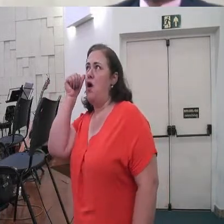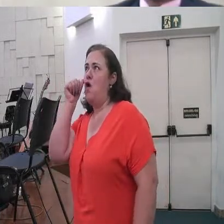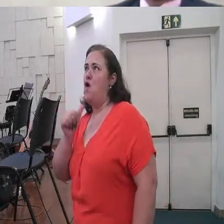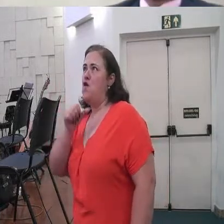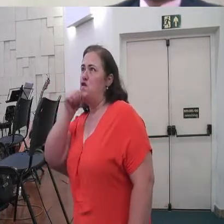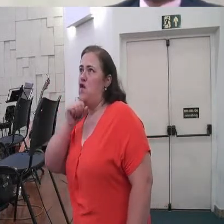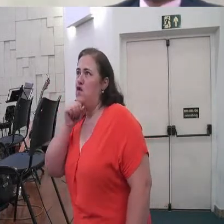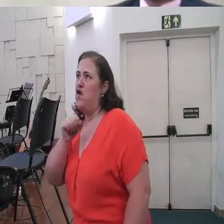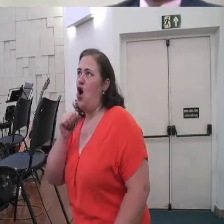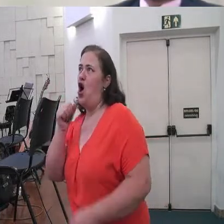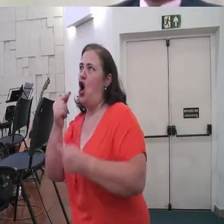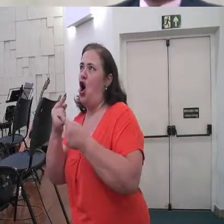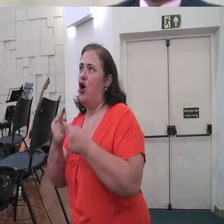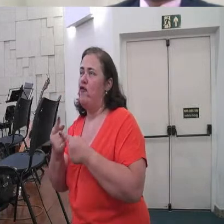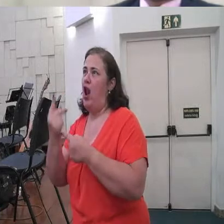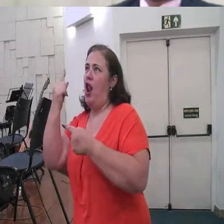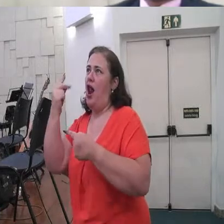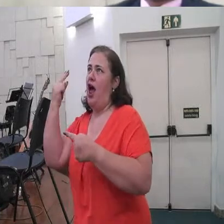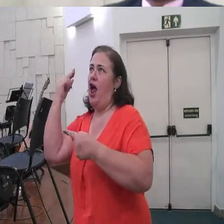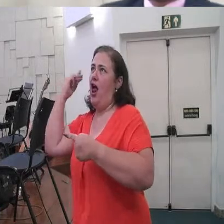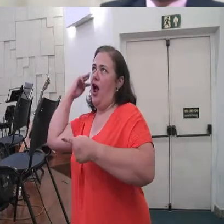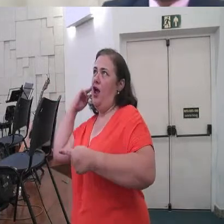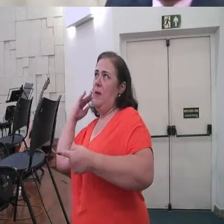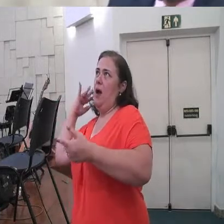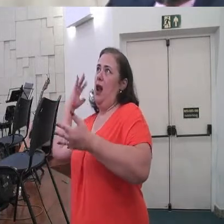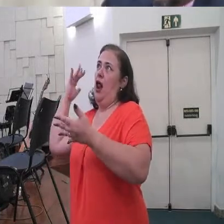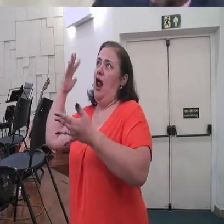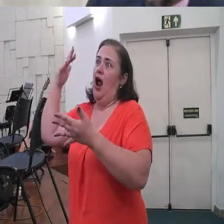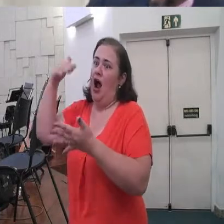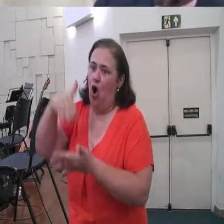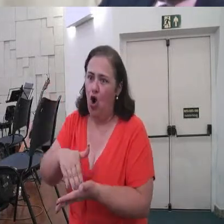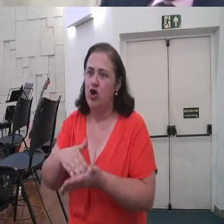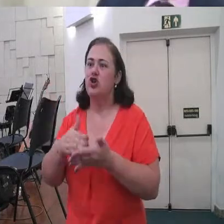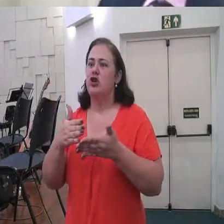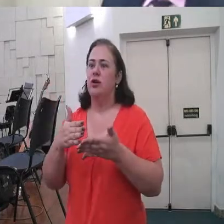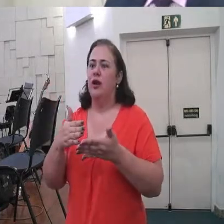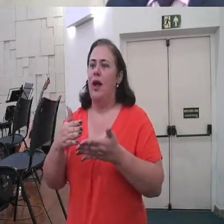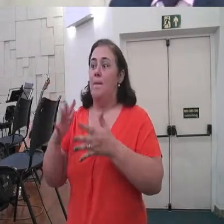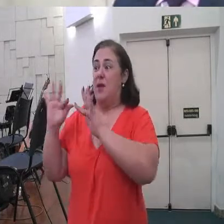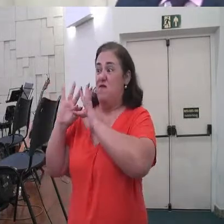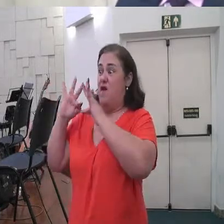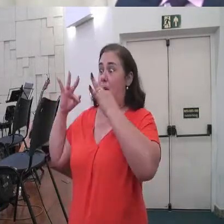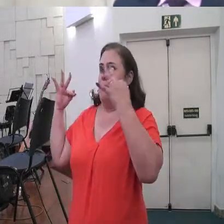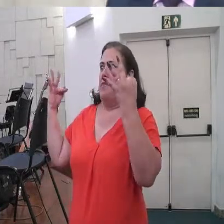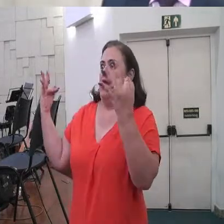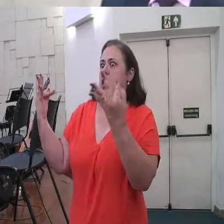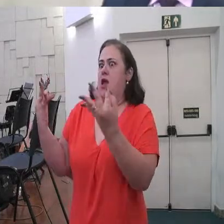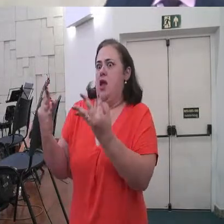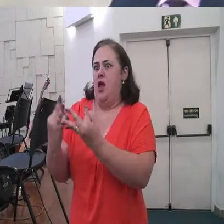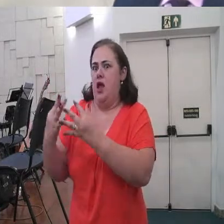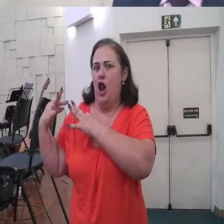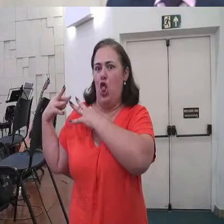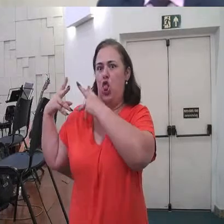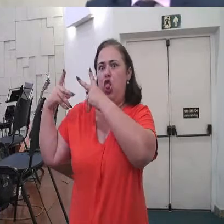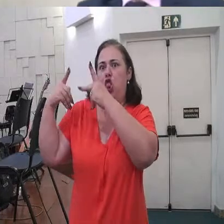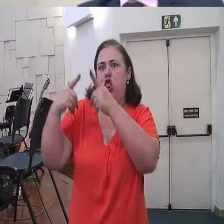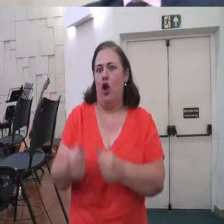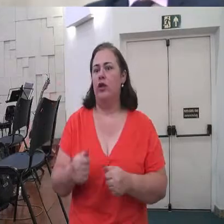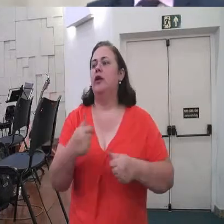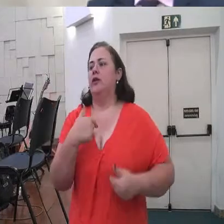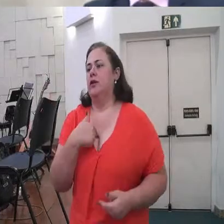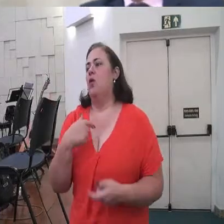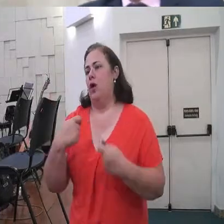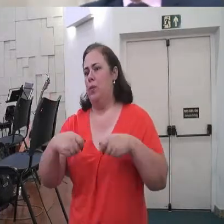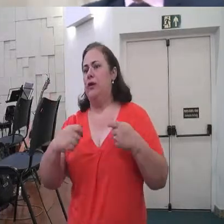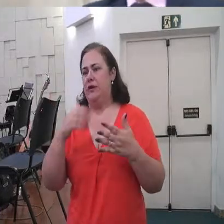que aprendeu do bisavô, e isso vem de toda uma geração. Então por que você é o que você